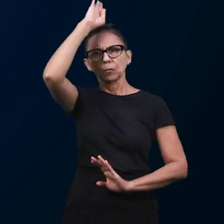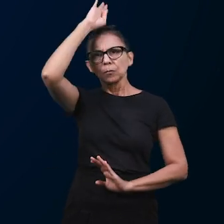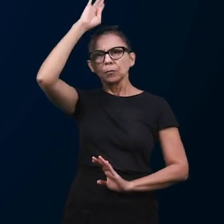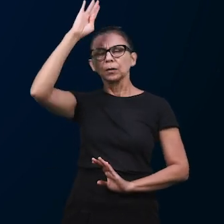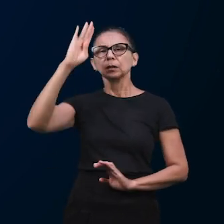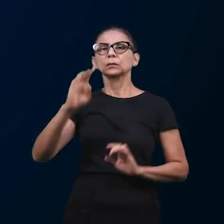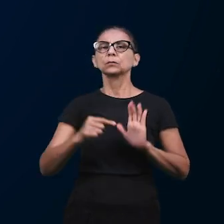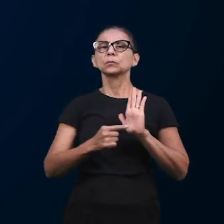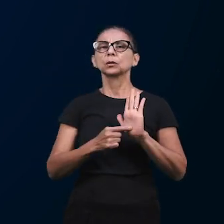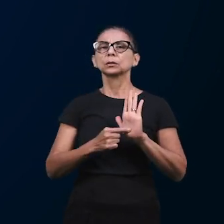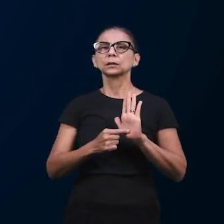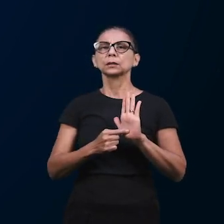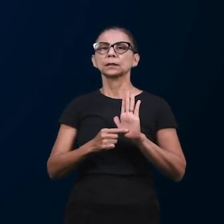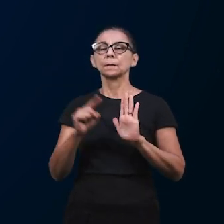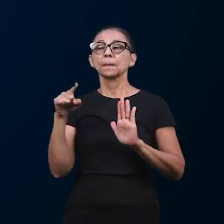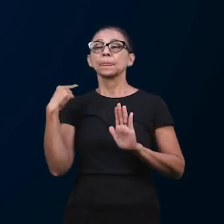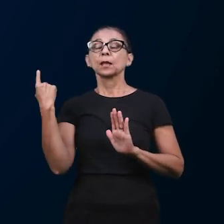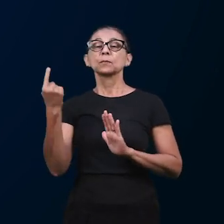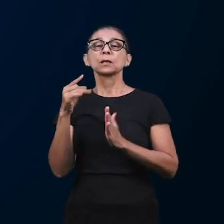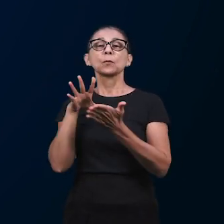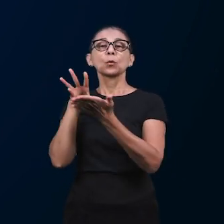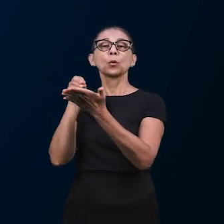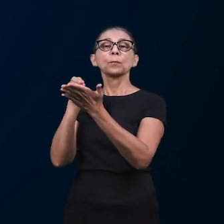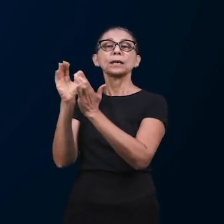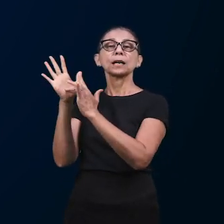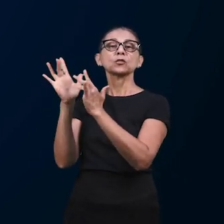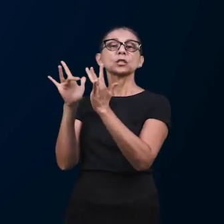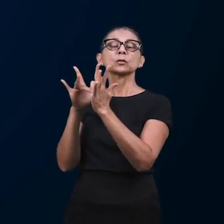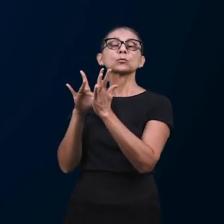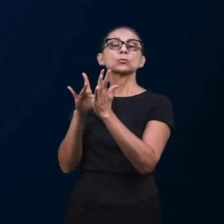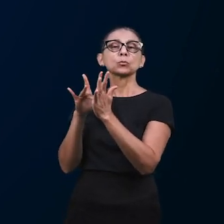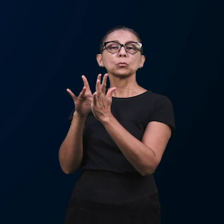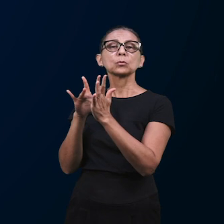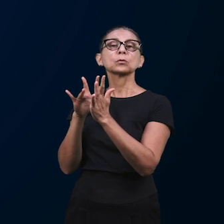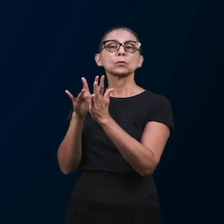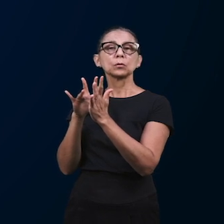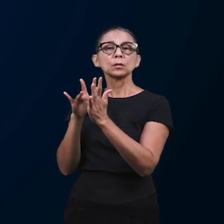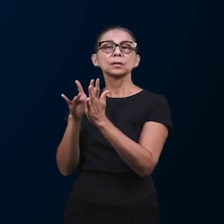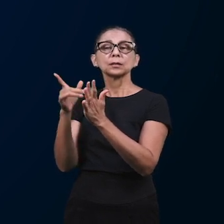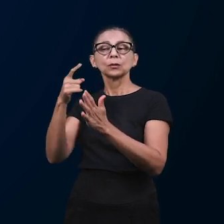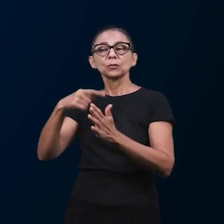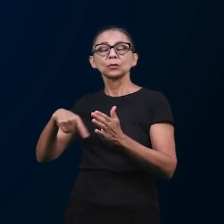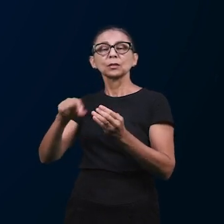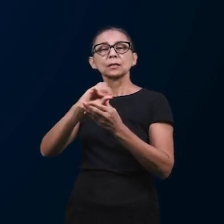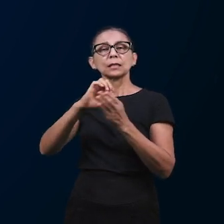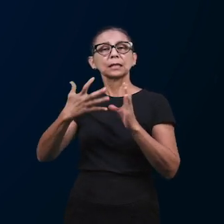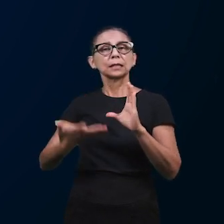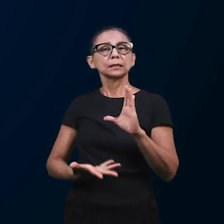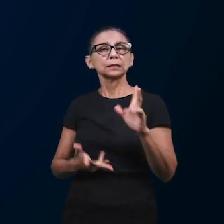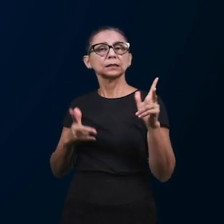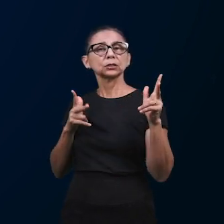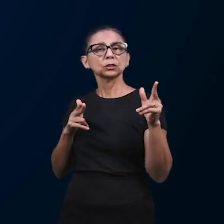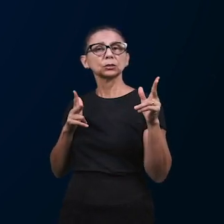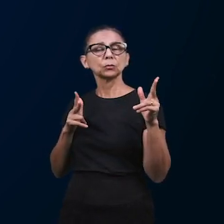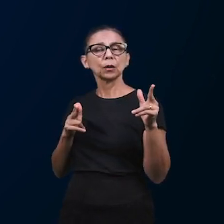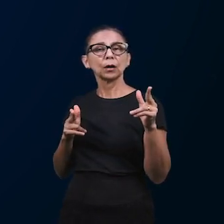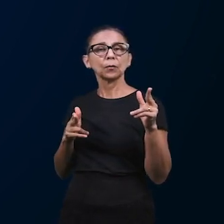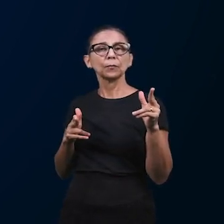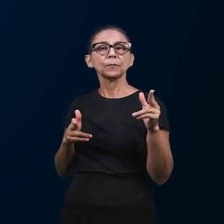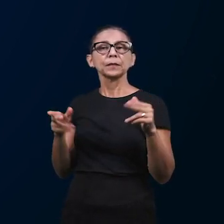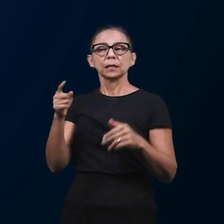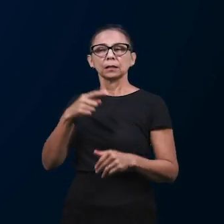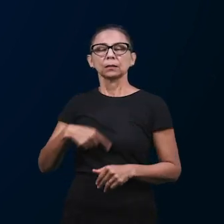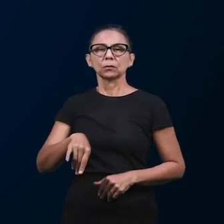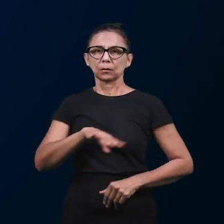o Senhor Jesus ele precisa ser o nosso exemplo. E quando nós temos Jesus como exemplo, nós andamos em santificação do